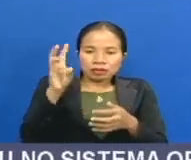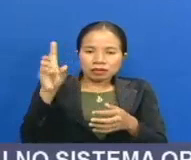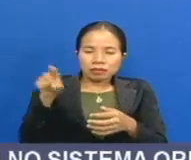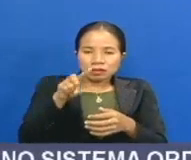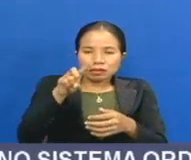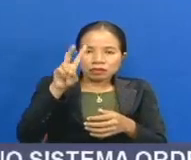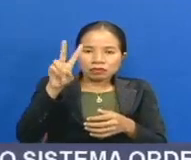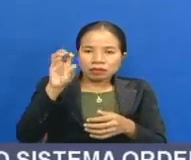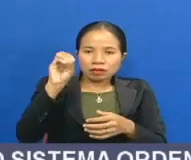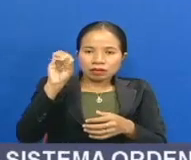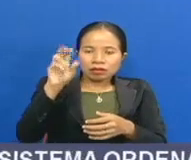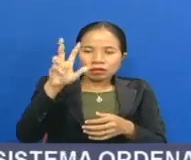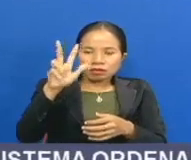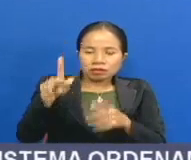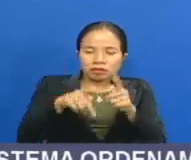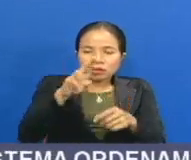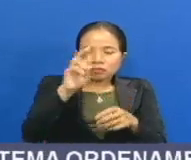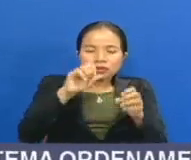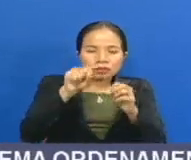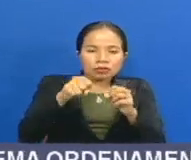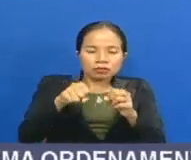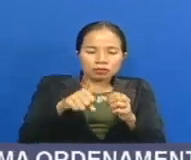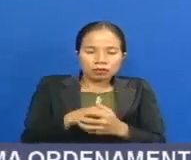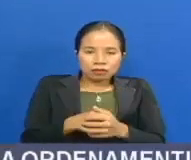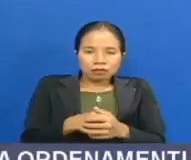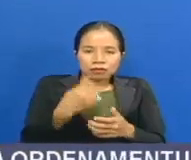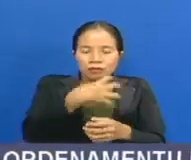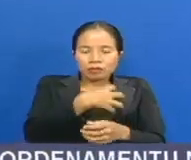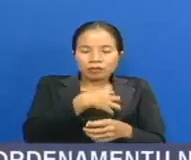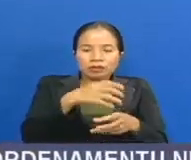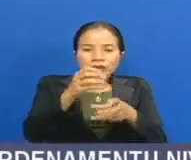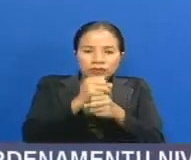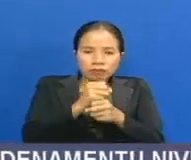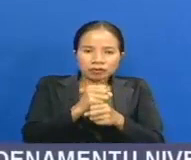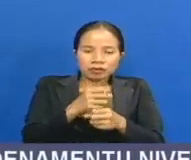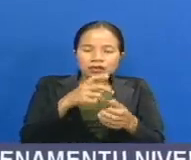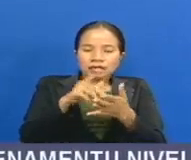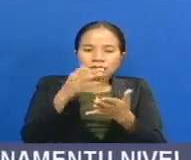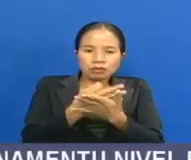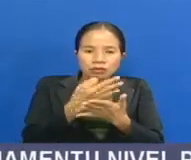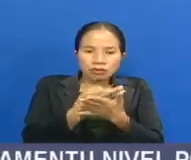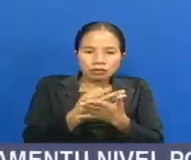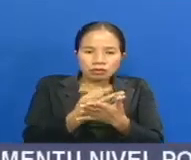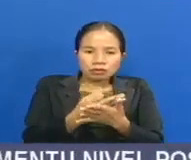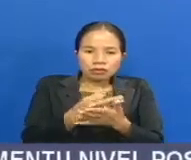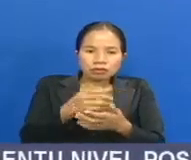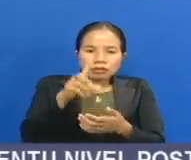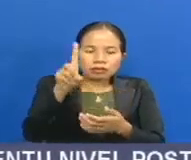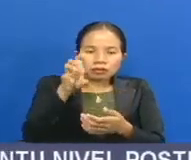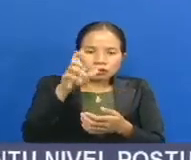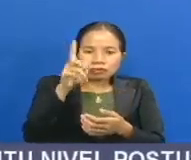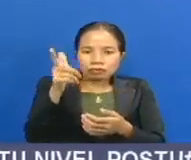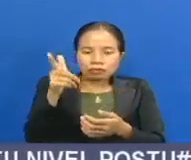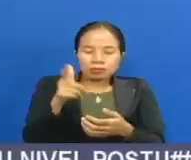regulatório. Cidadão nebe conduz motorizada rocano racing. Polícia se prende, não aplica selo multa dólar americano atuzida